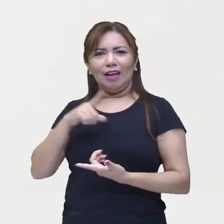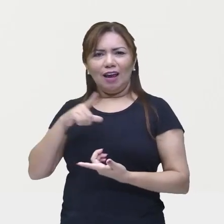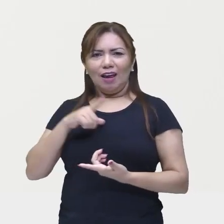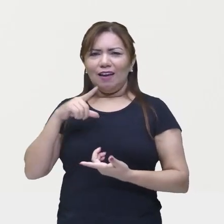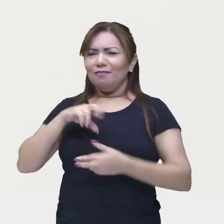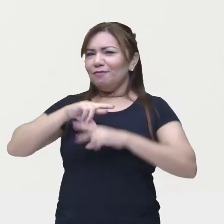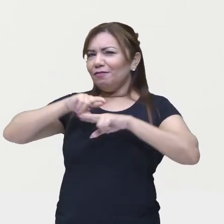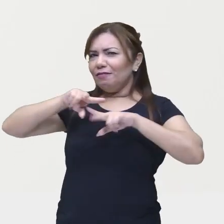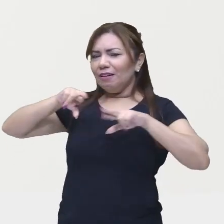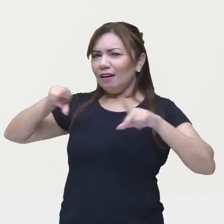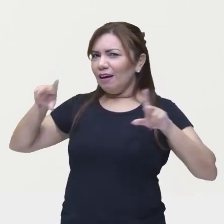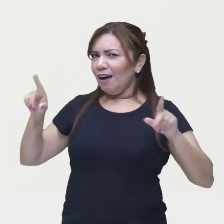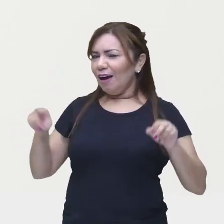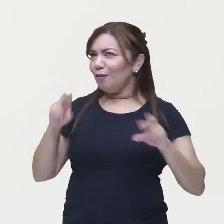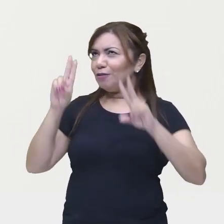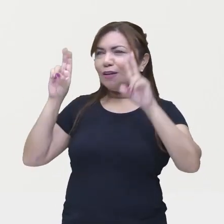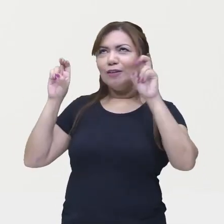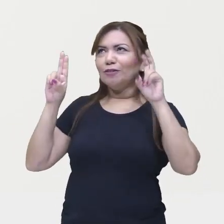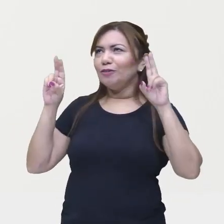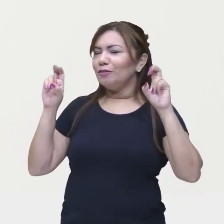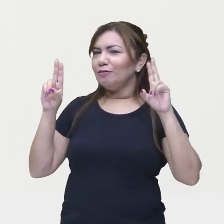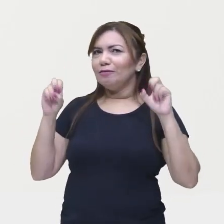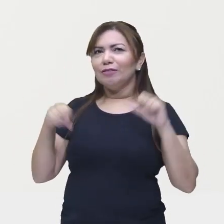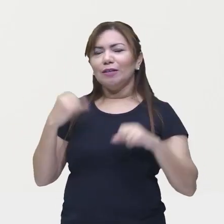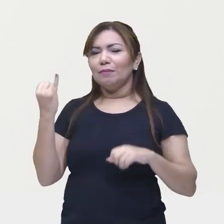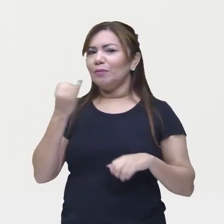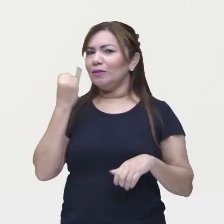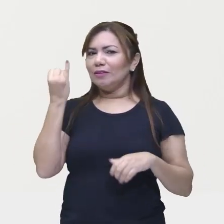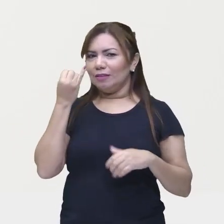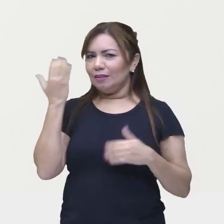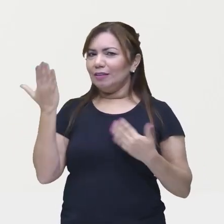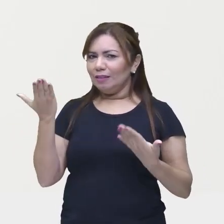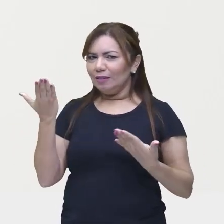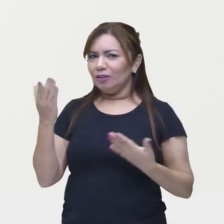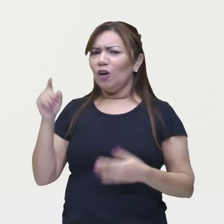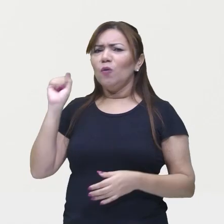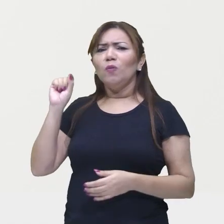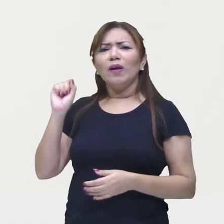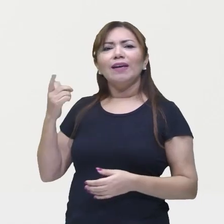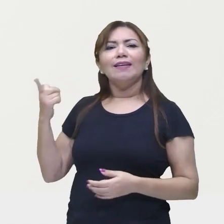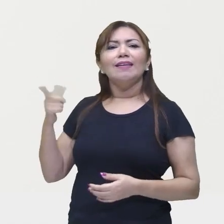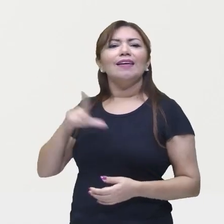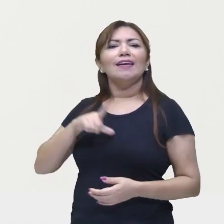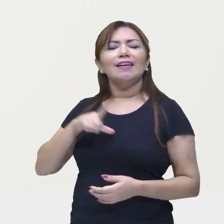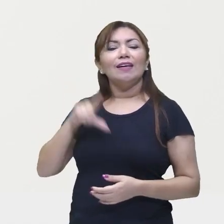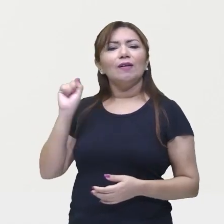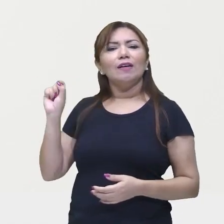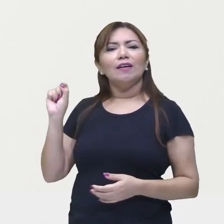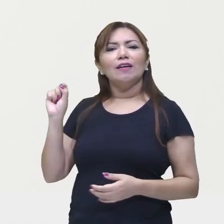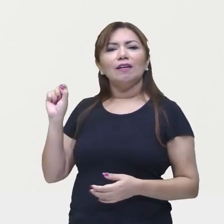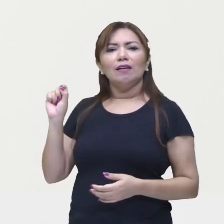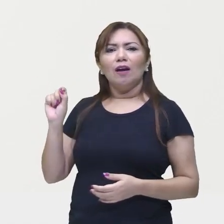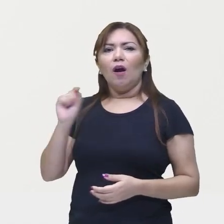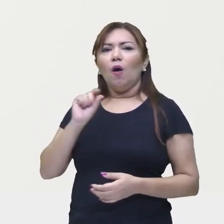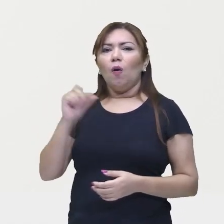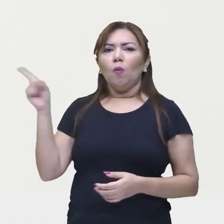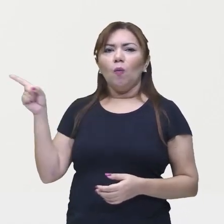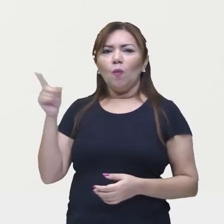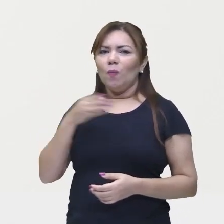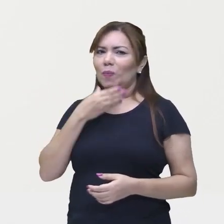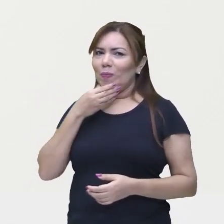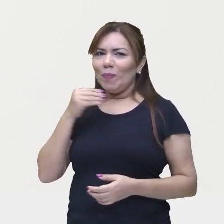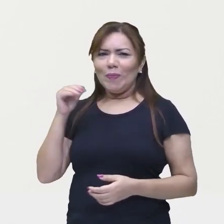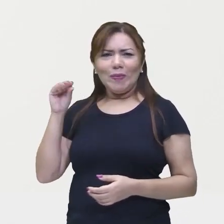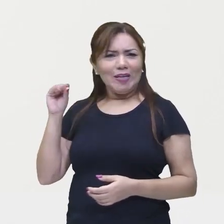várias matérias super importantes. Nessa daqui, o que nós temos primeiro? Um menininho que